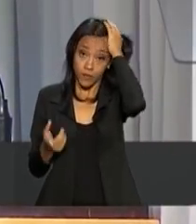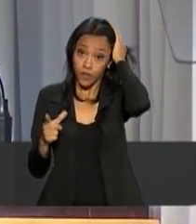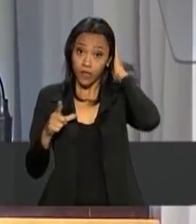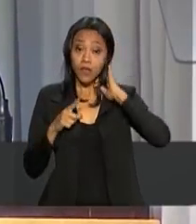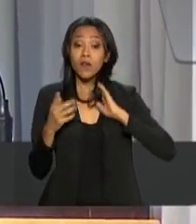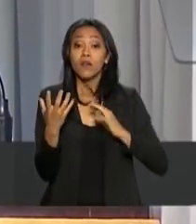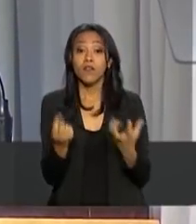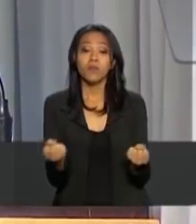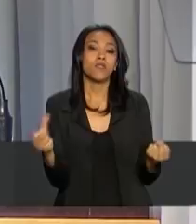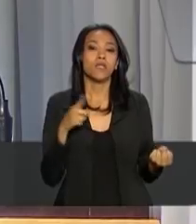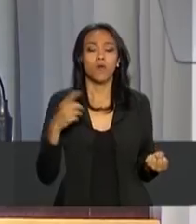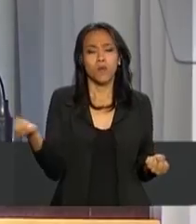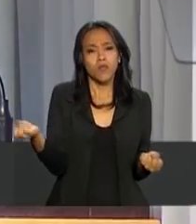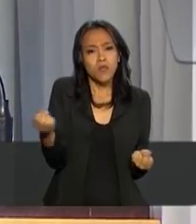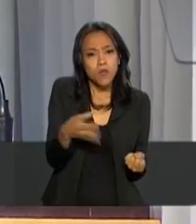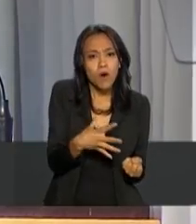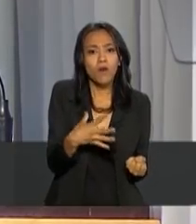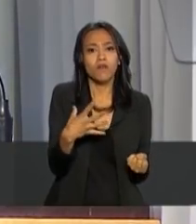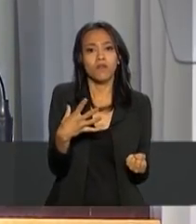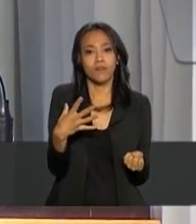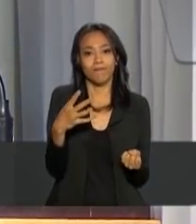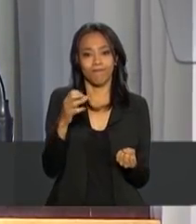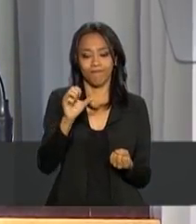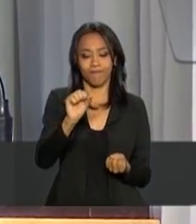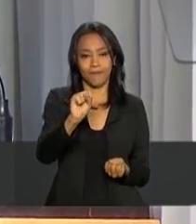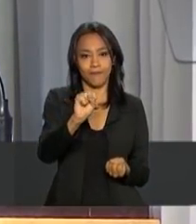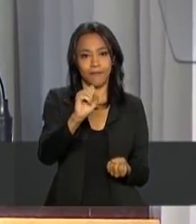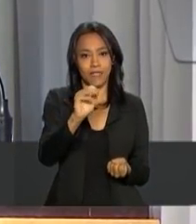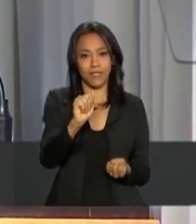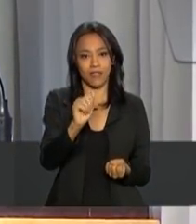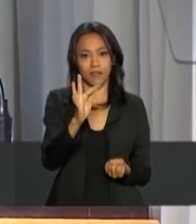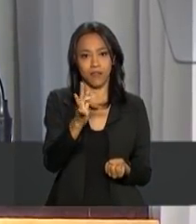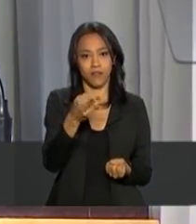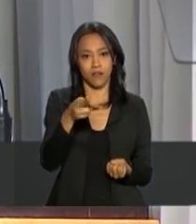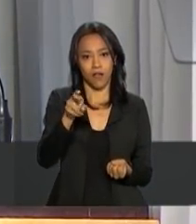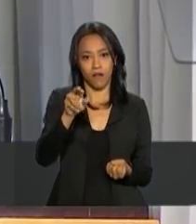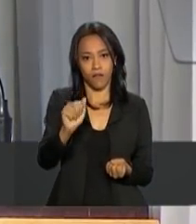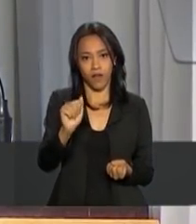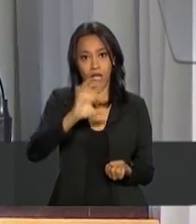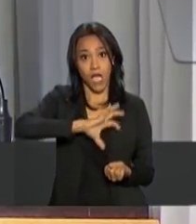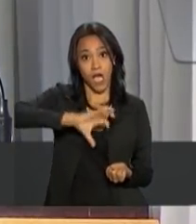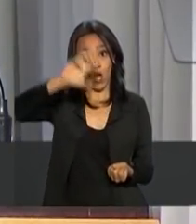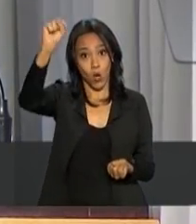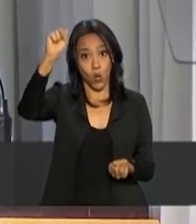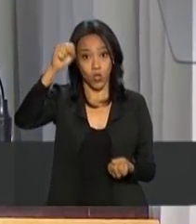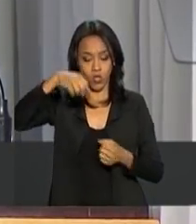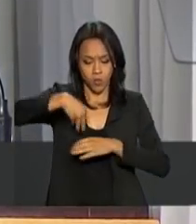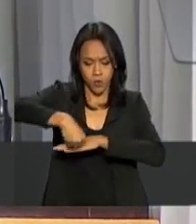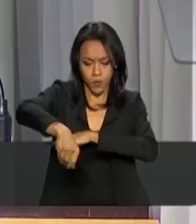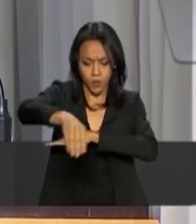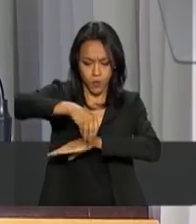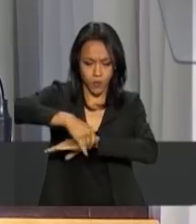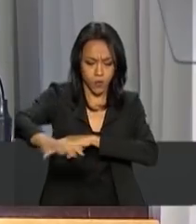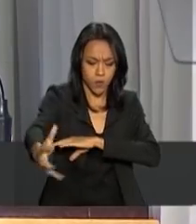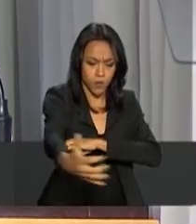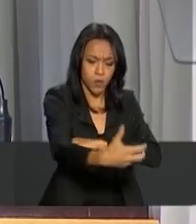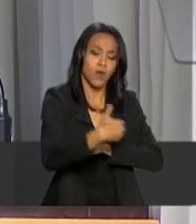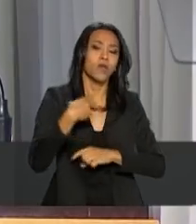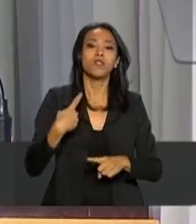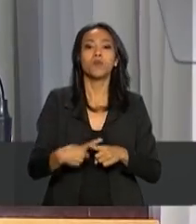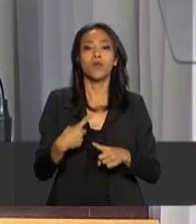safra recorde de grãos no país, não é? Fruto do quê? Dos financiamentos que nós fizemos pelo Banco do Brasil e outras